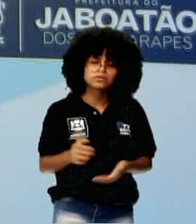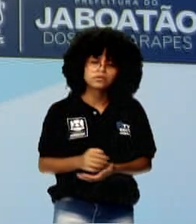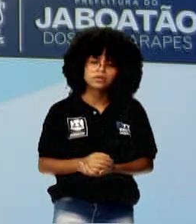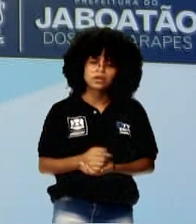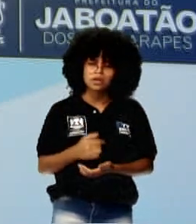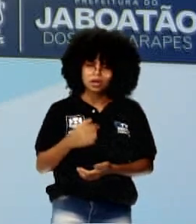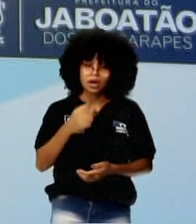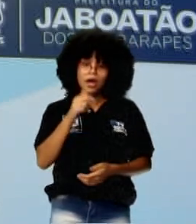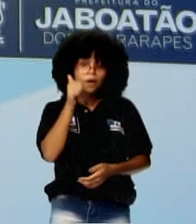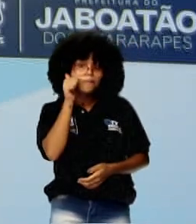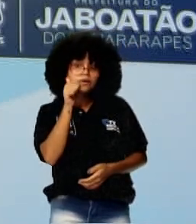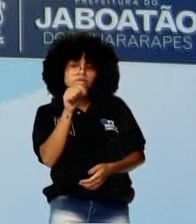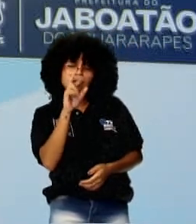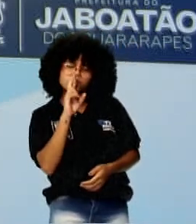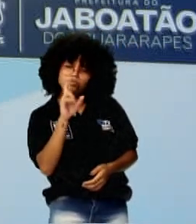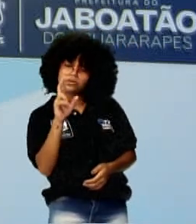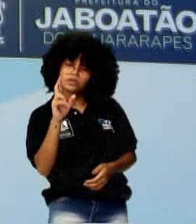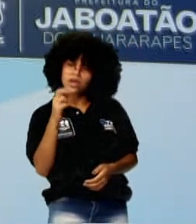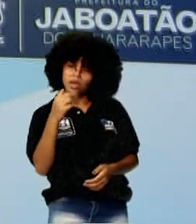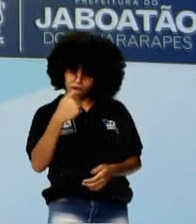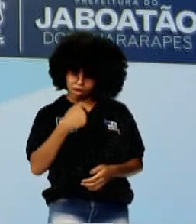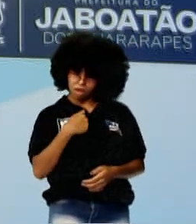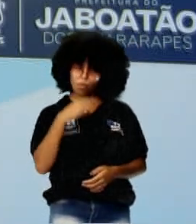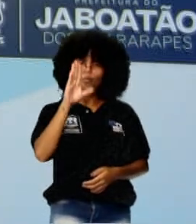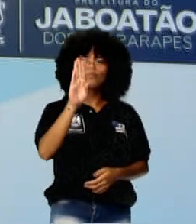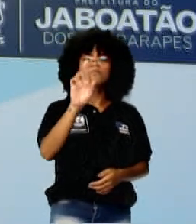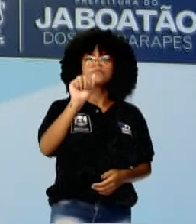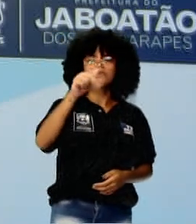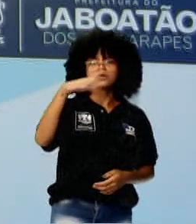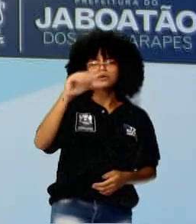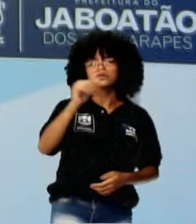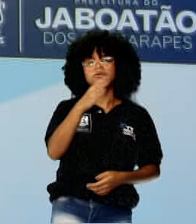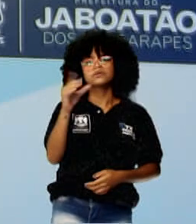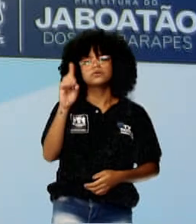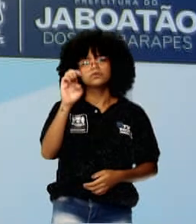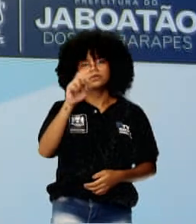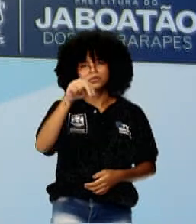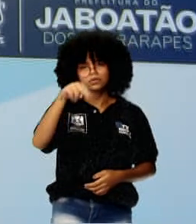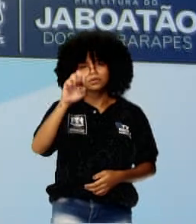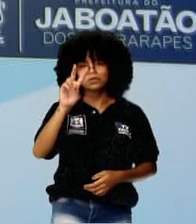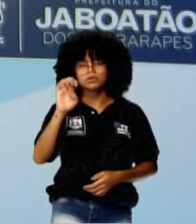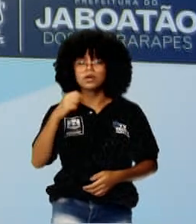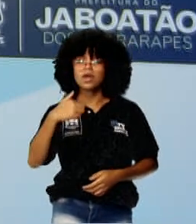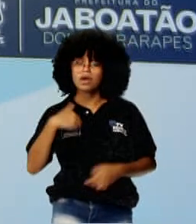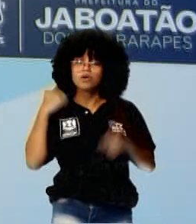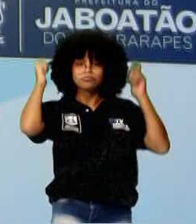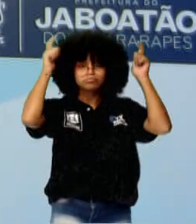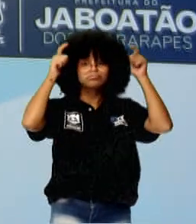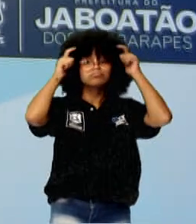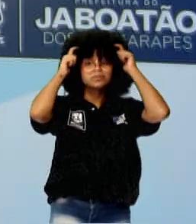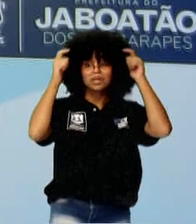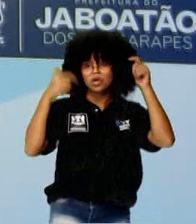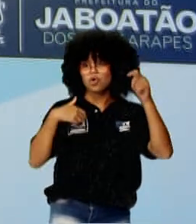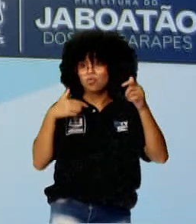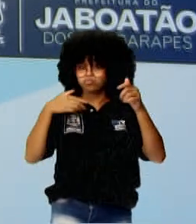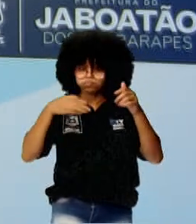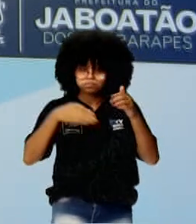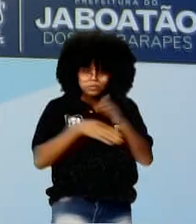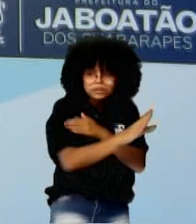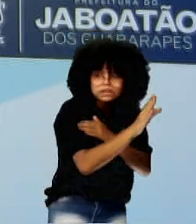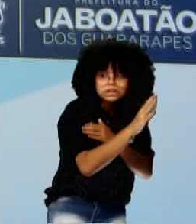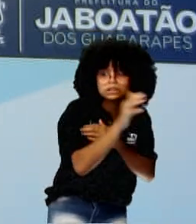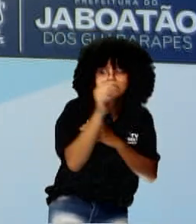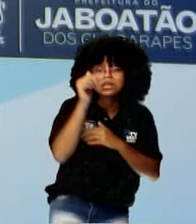Eu? Ela sentou e disse: eu sou a Branca de Neve. Eu sou uma princesa e eu estou aqui fugindo da Rainha